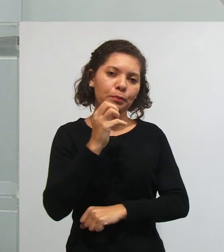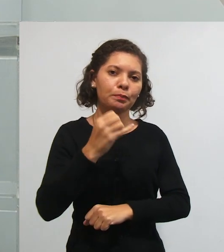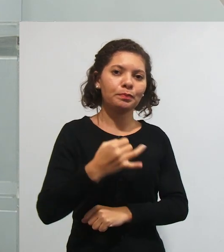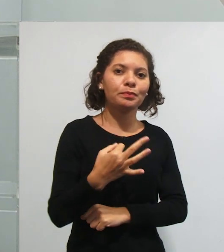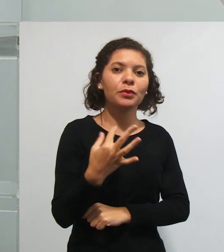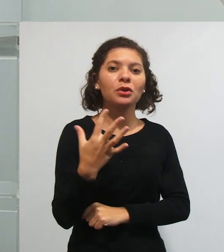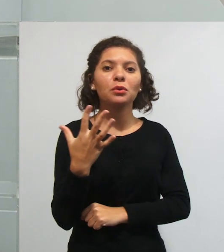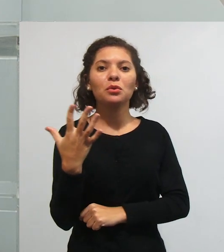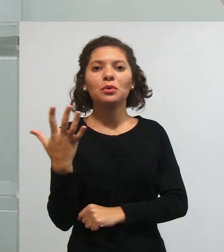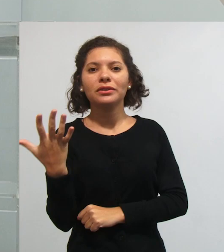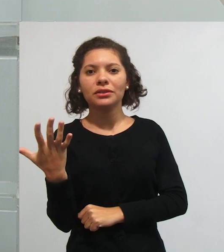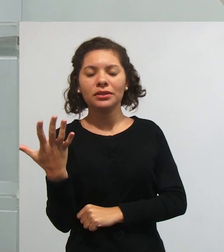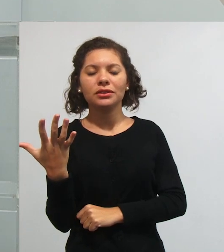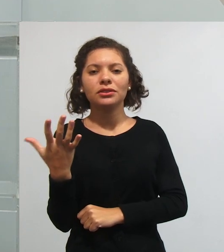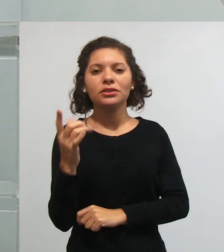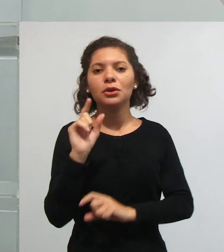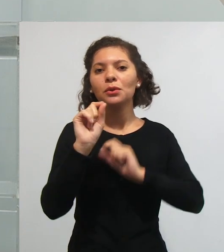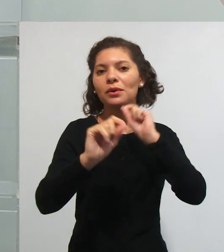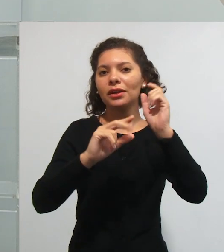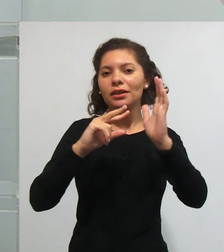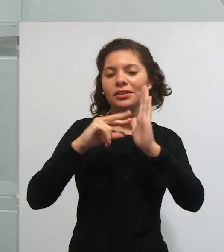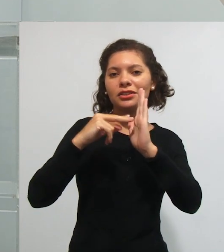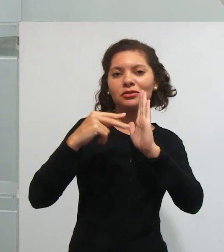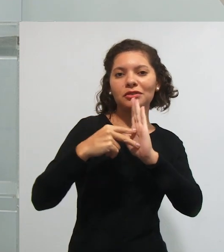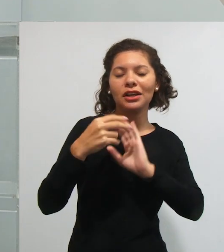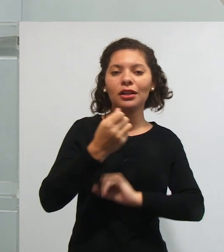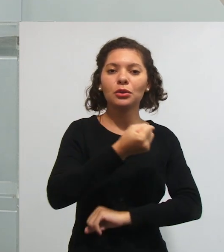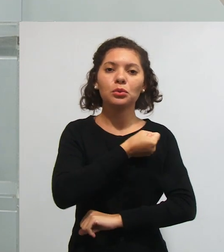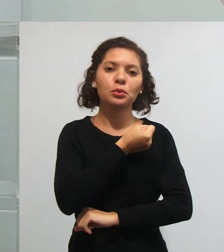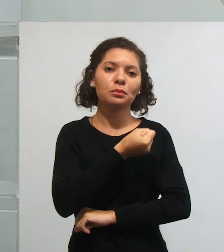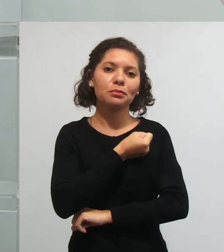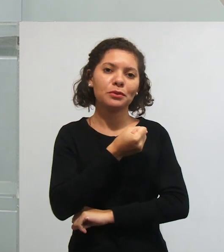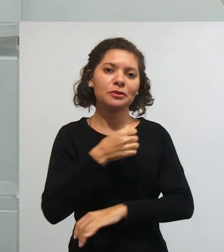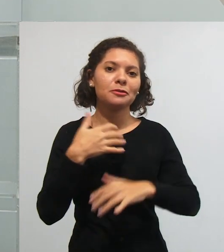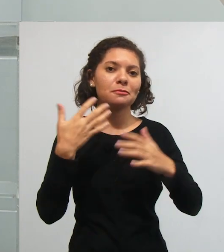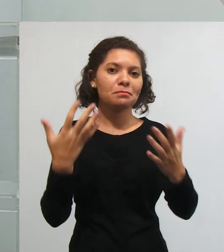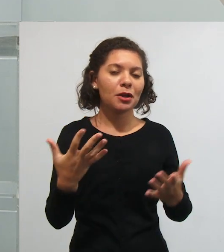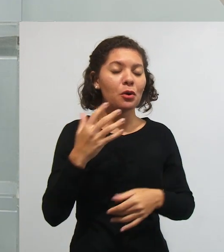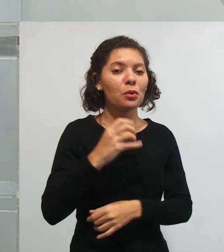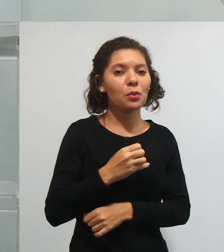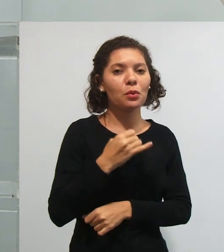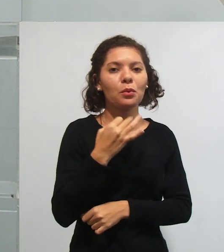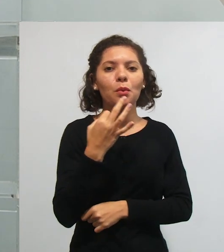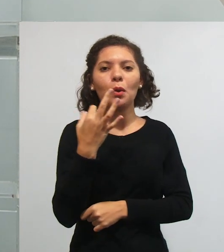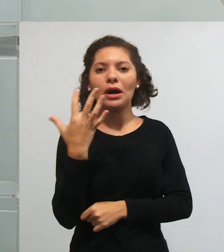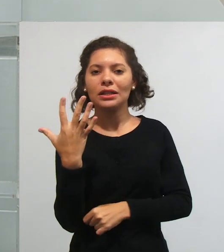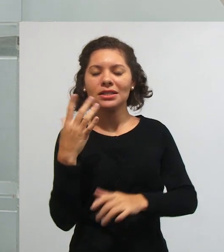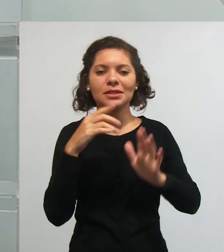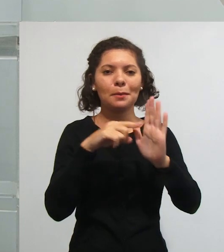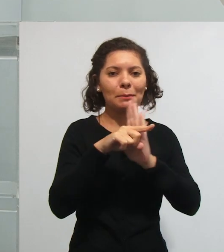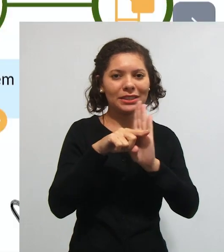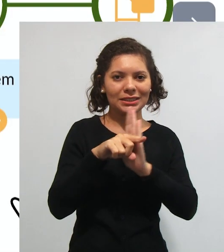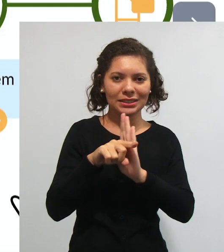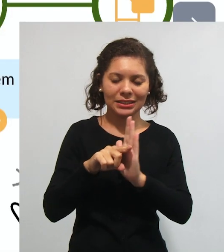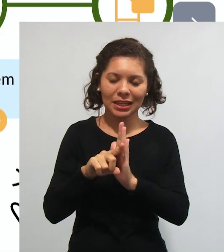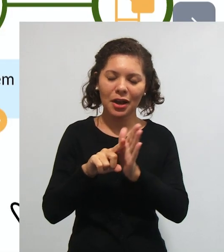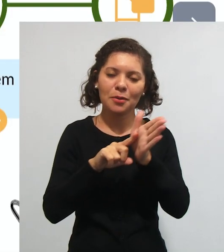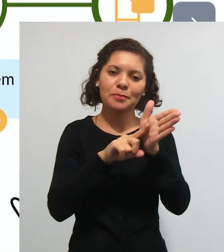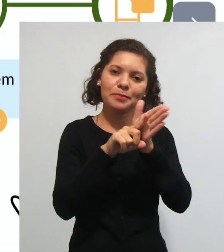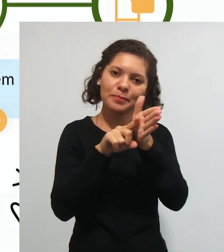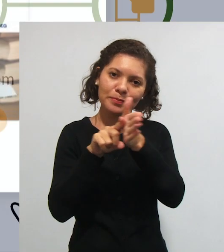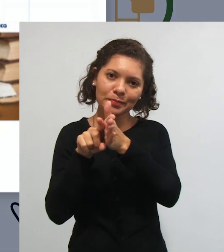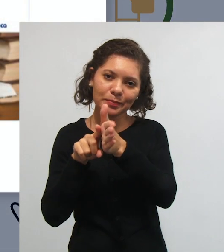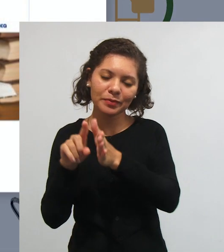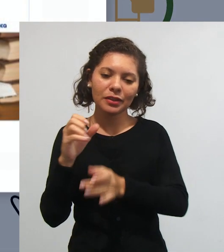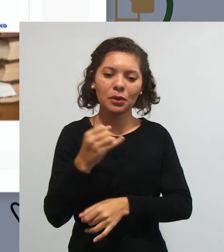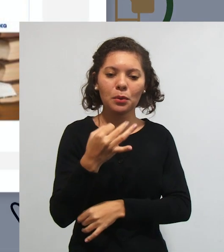ser traduzida em números. E aí, portanto, você tem uma pesquisa quantitativa, tá? Você tem também